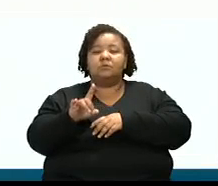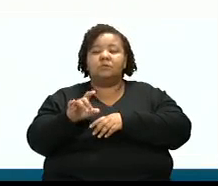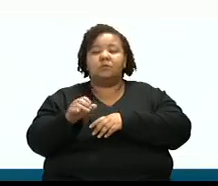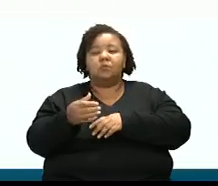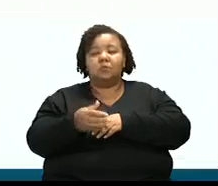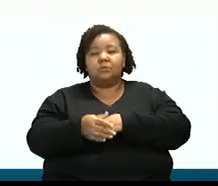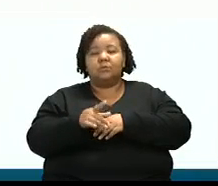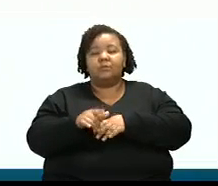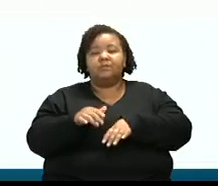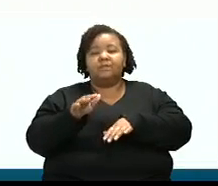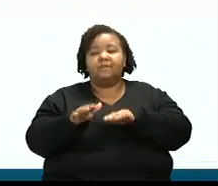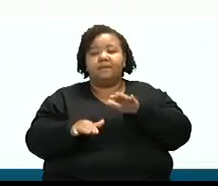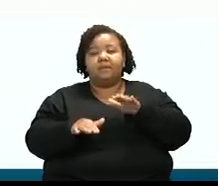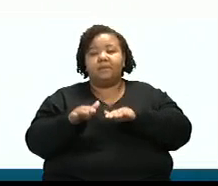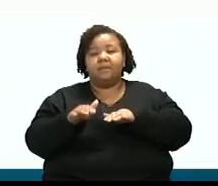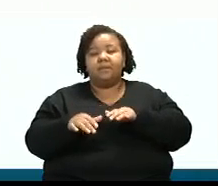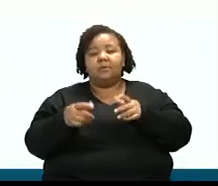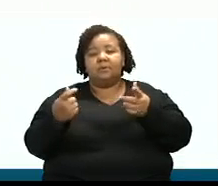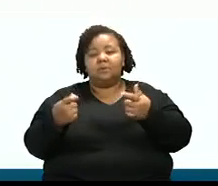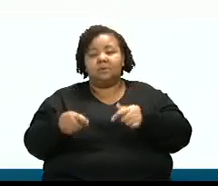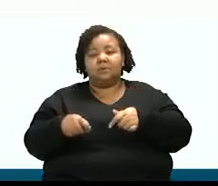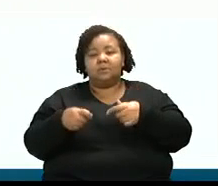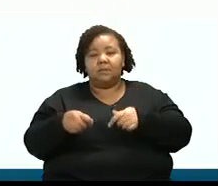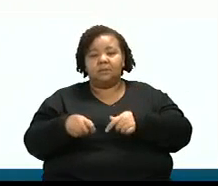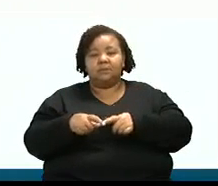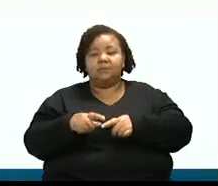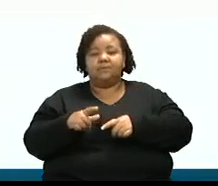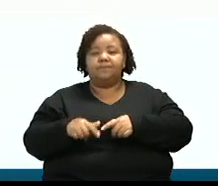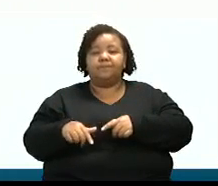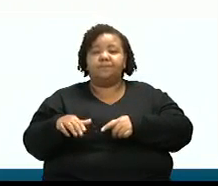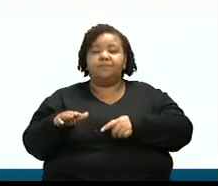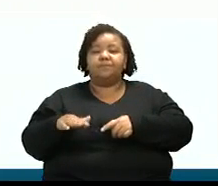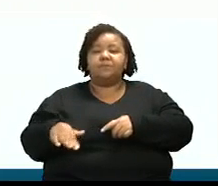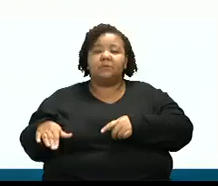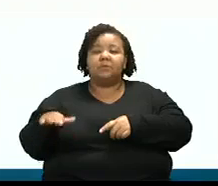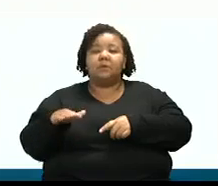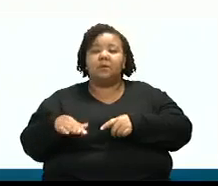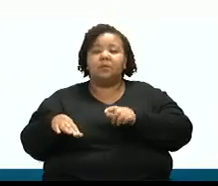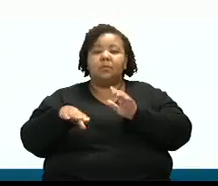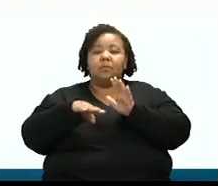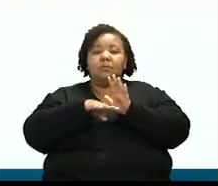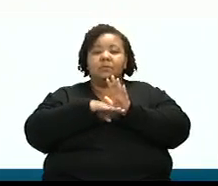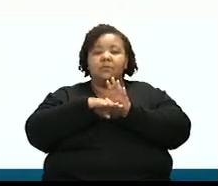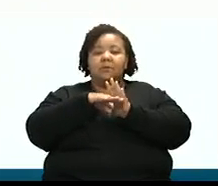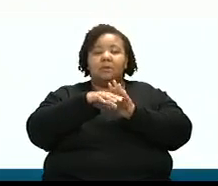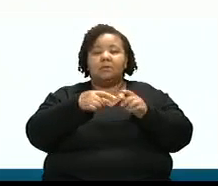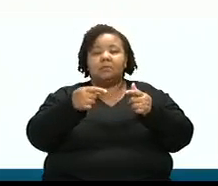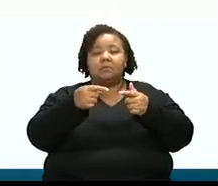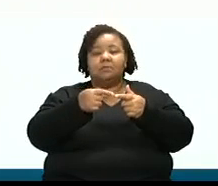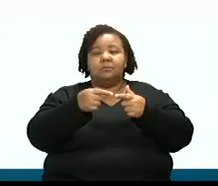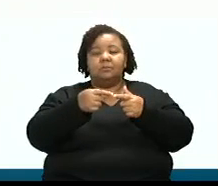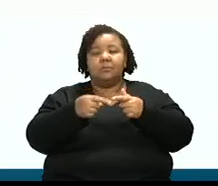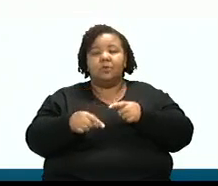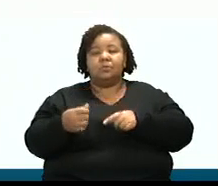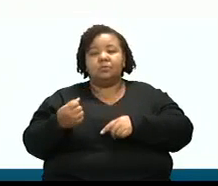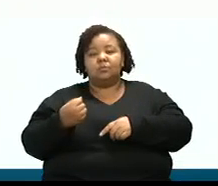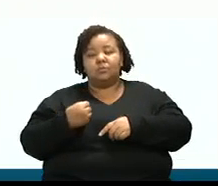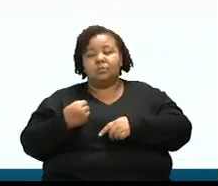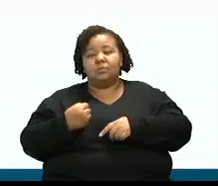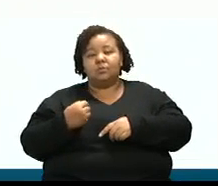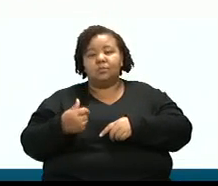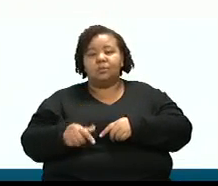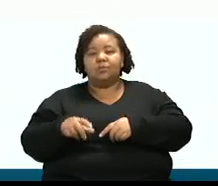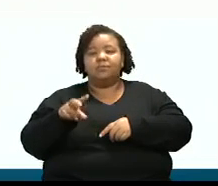espaço, dependendo da necessidade. Então, o campo escalar associa ponto a número, o